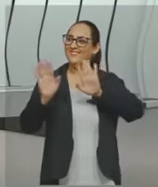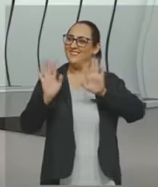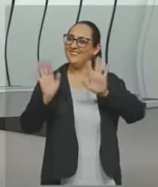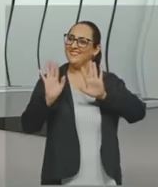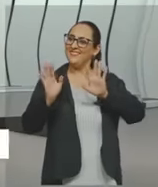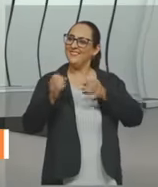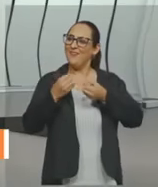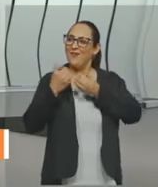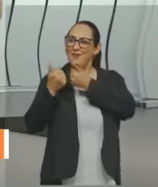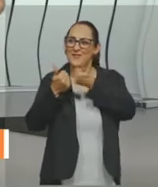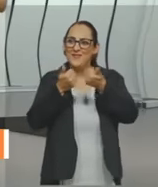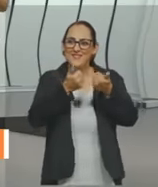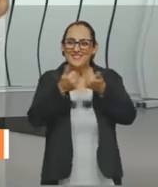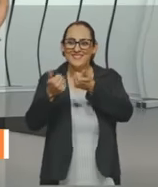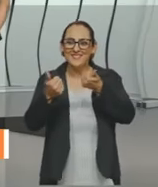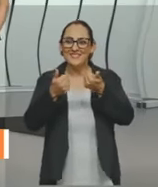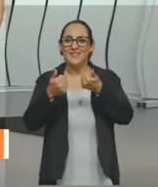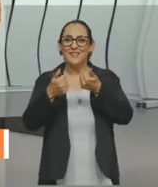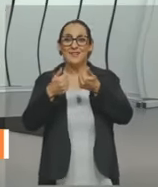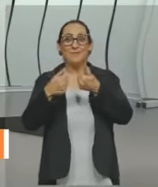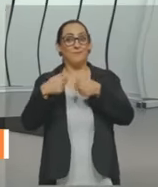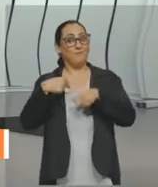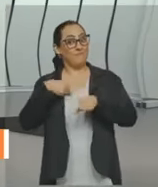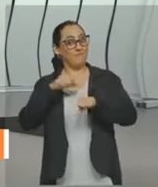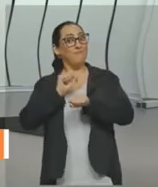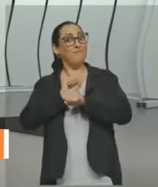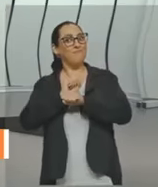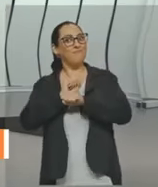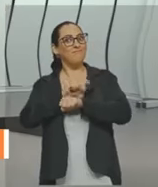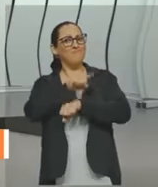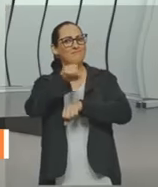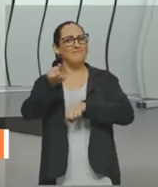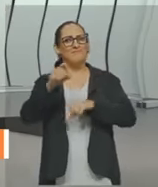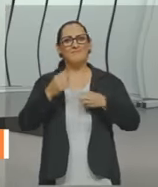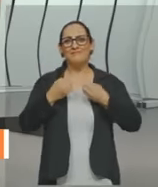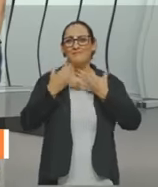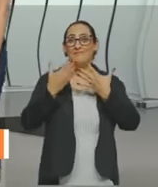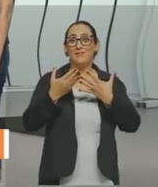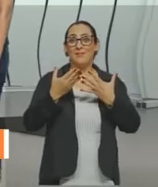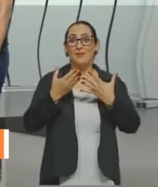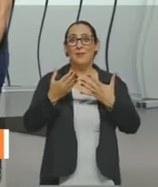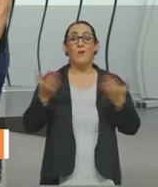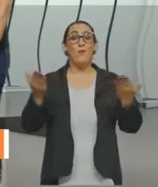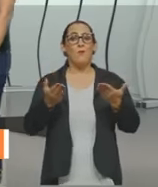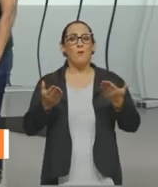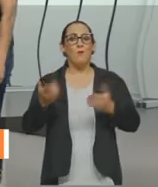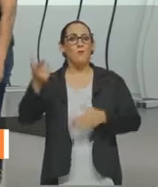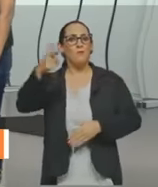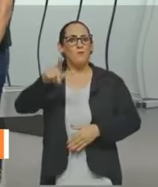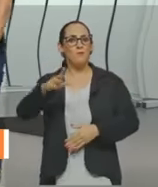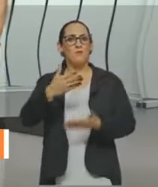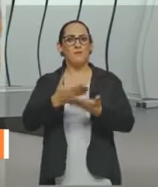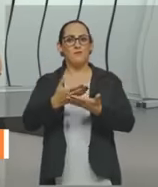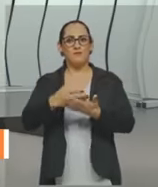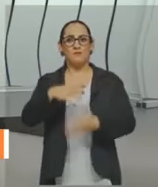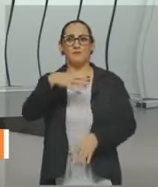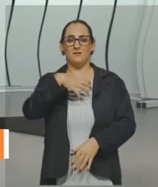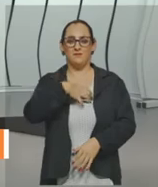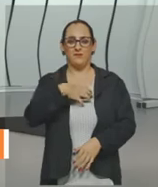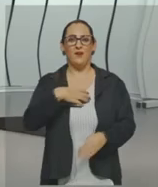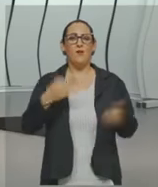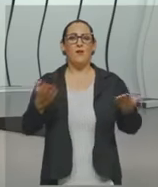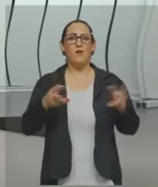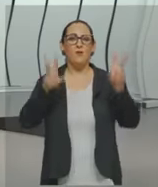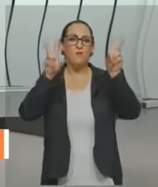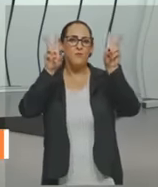tudo bem? Espero que todos vocês estejam bem. Bem-vindos para mais uma aula hoje de ciências. Hoje vamos estudar o